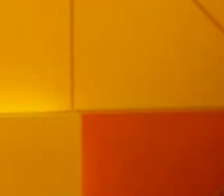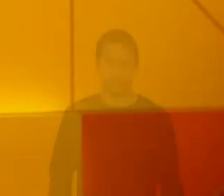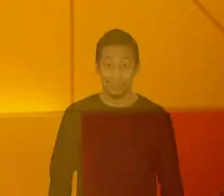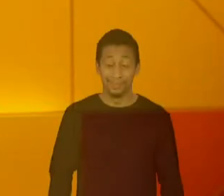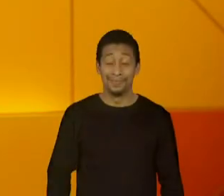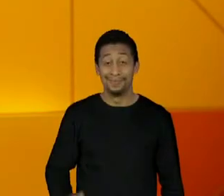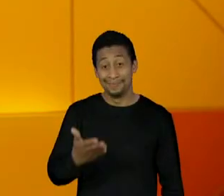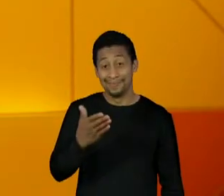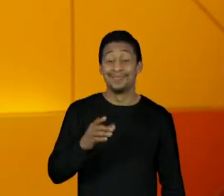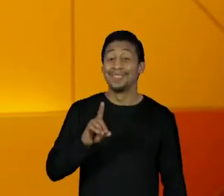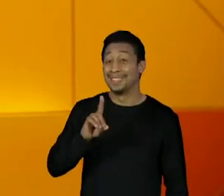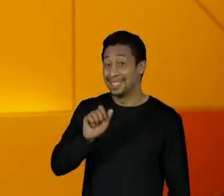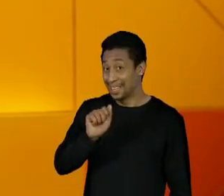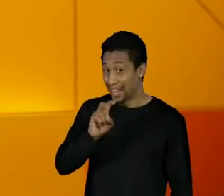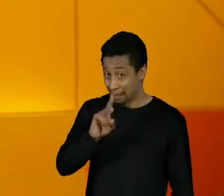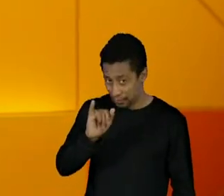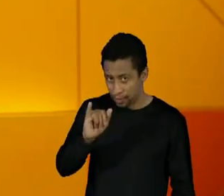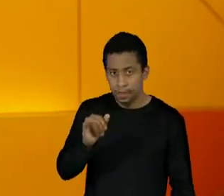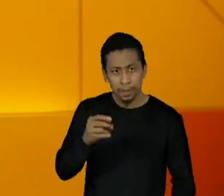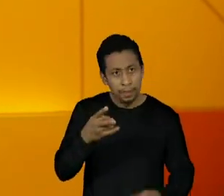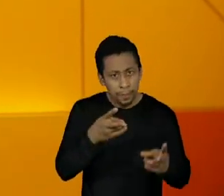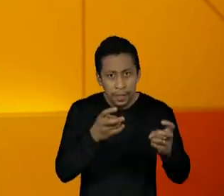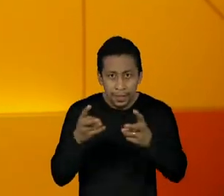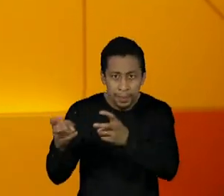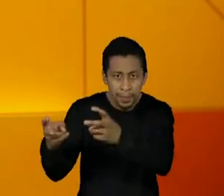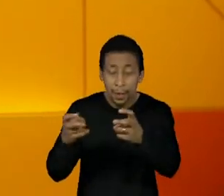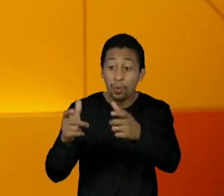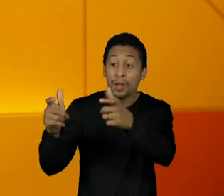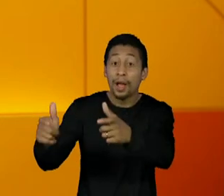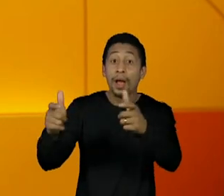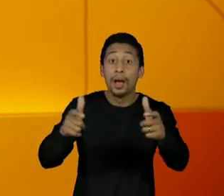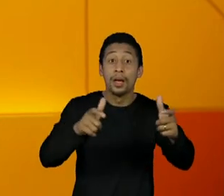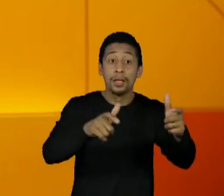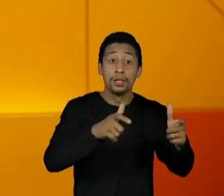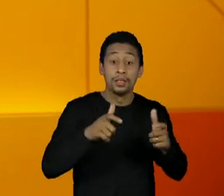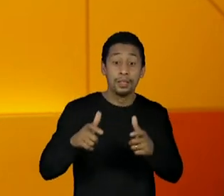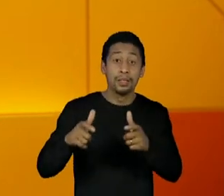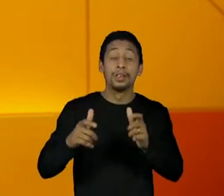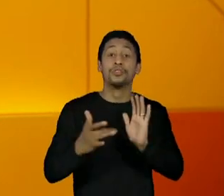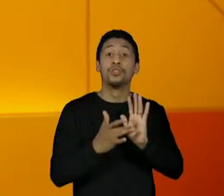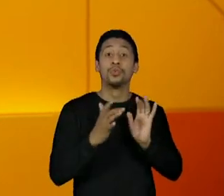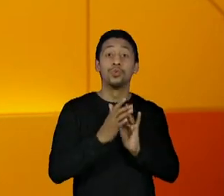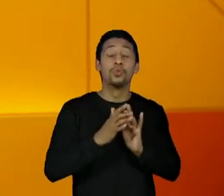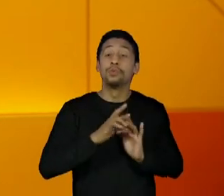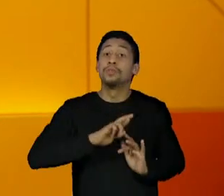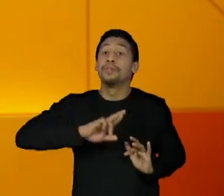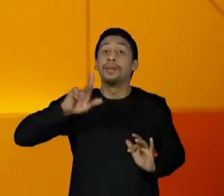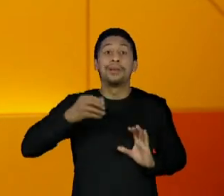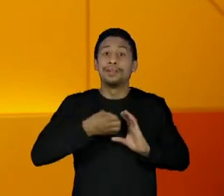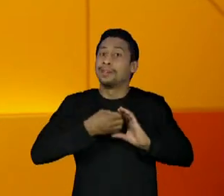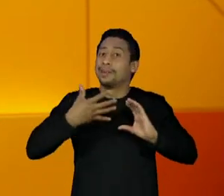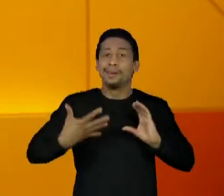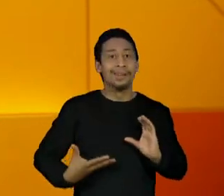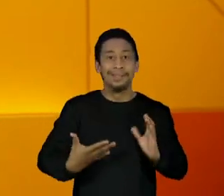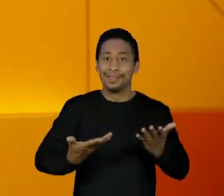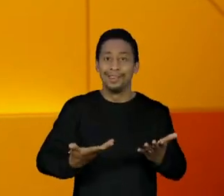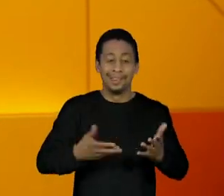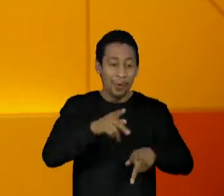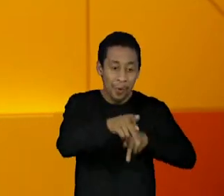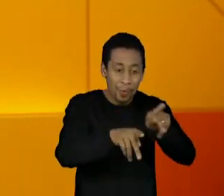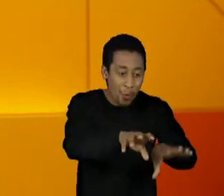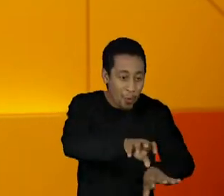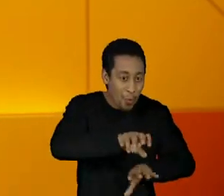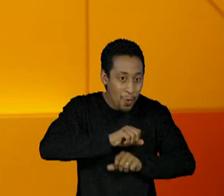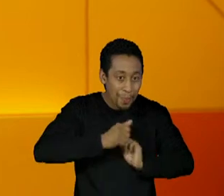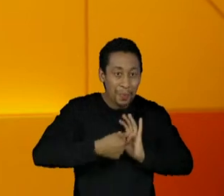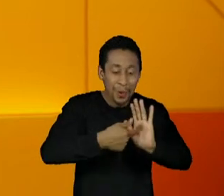Frei Davi, a gente viu ali que em cada região que Jesus Cristo é representado, ele acaba assumindo algumas características do povo que ali o